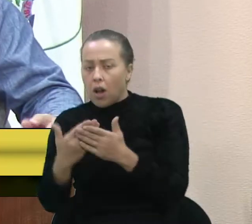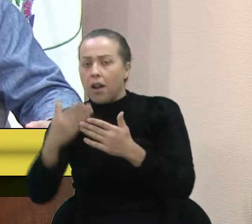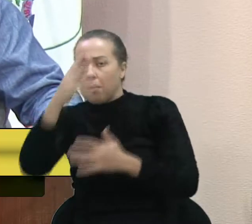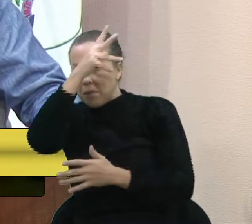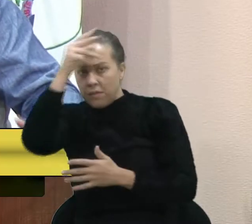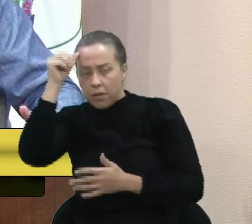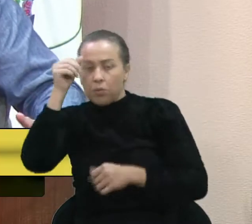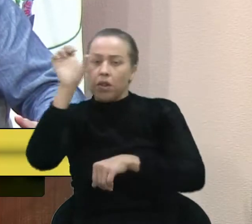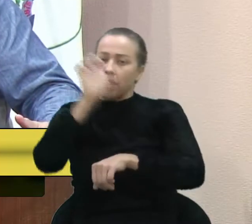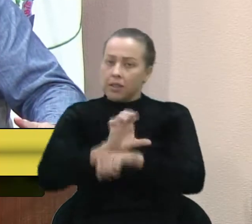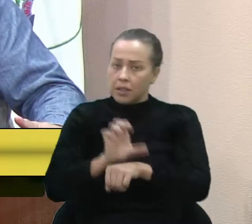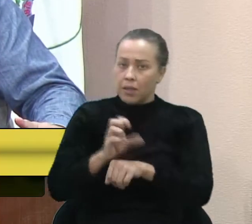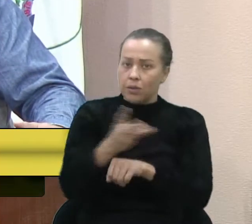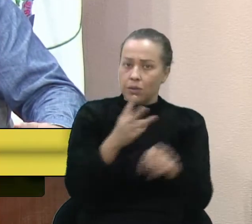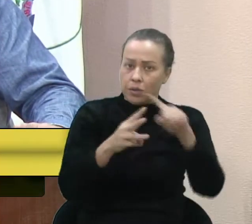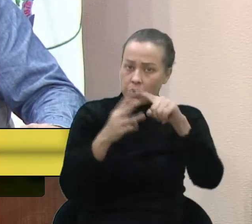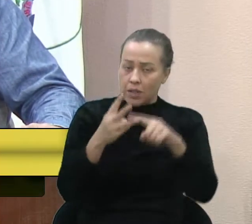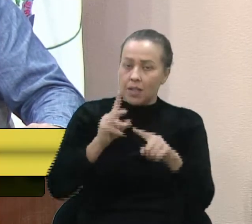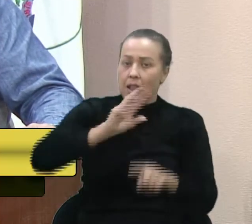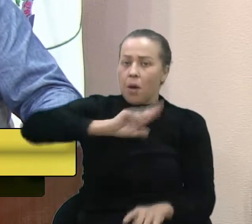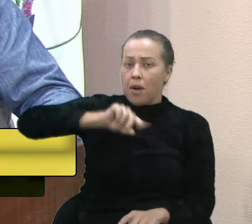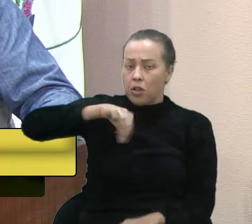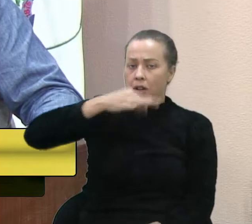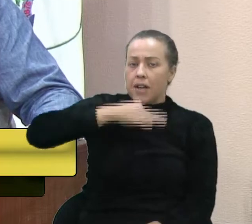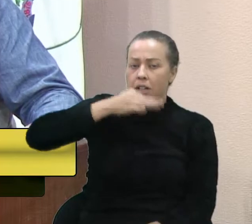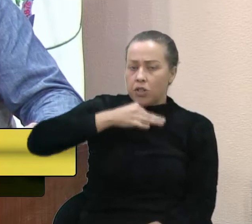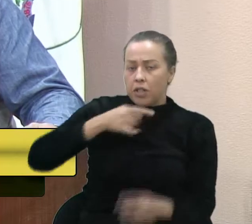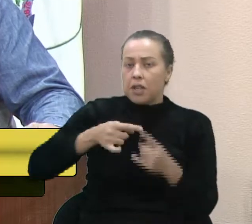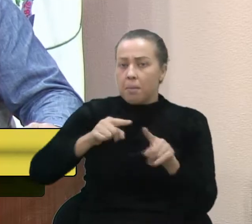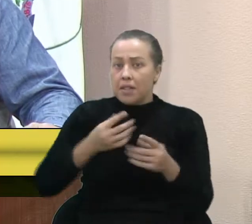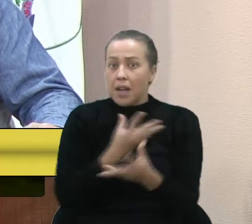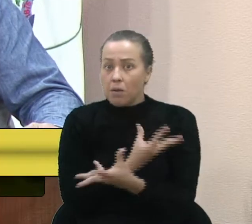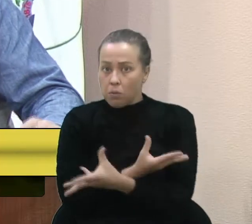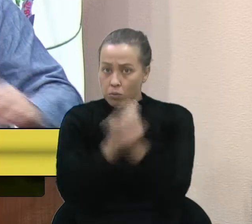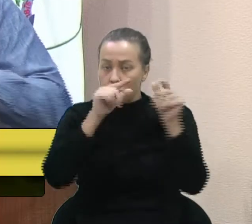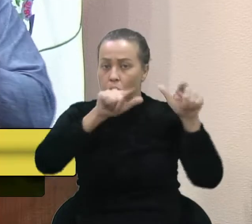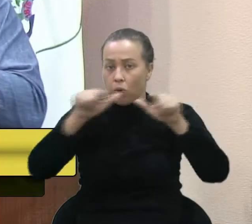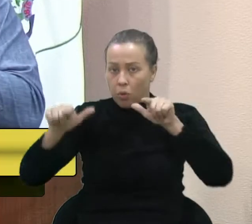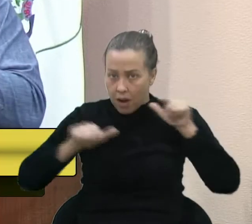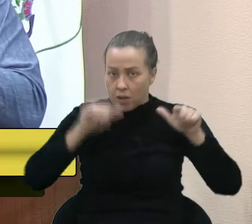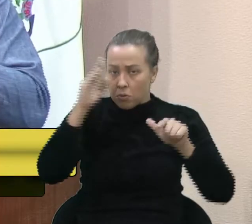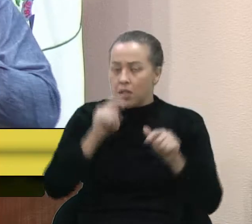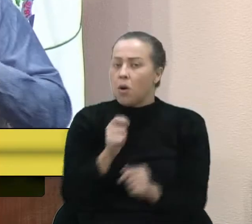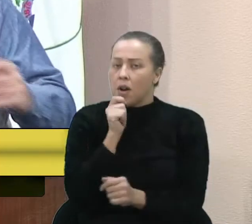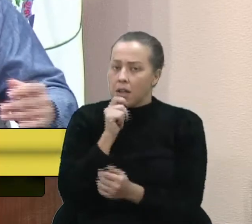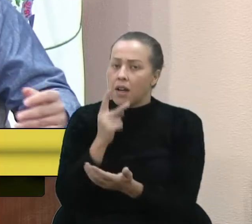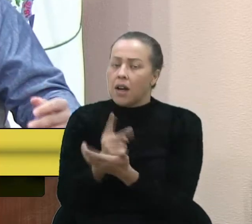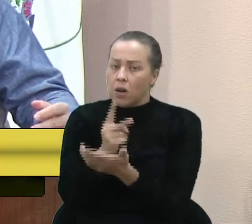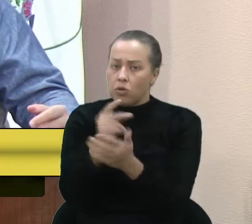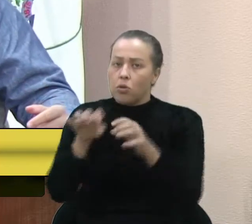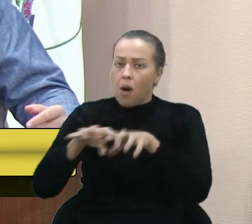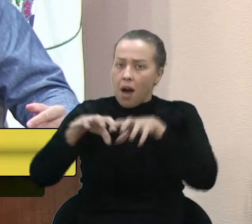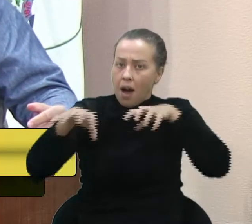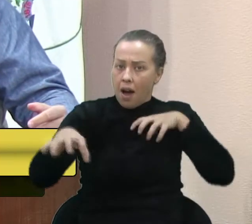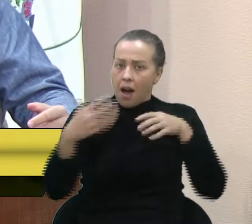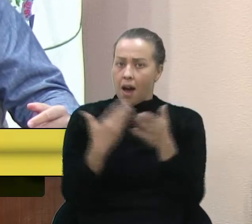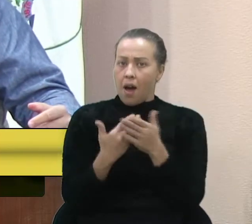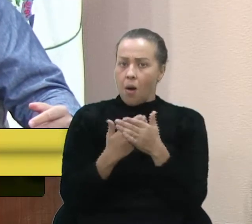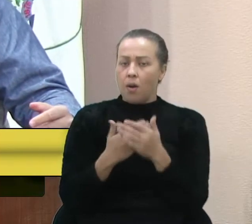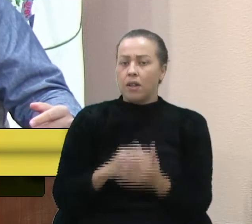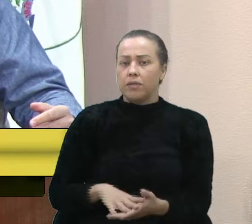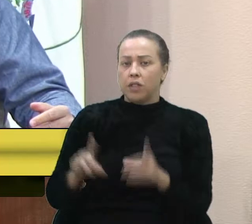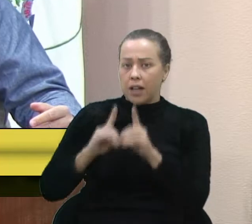rede estadual. Não só em Caxias, mas em muitos lugares do Brasil, em razão